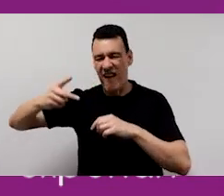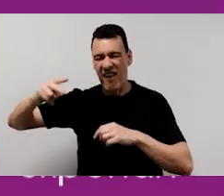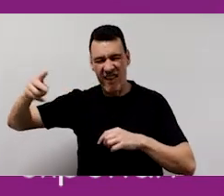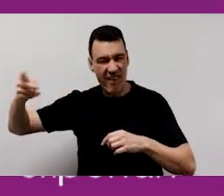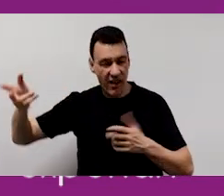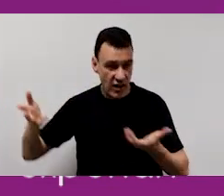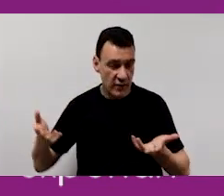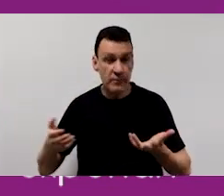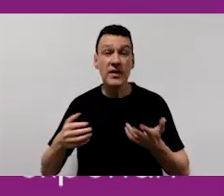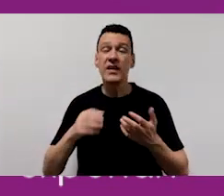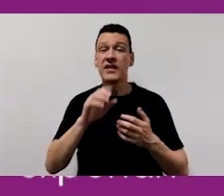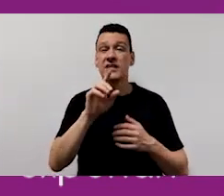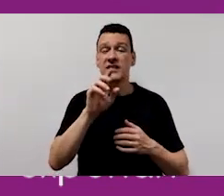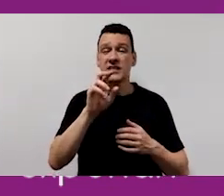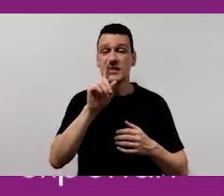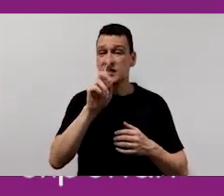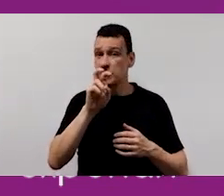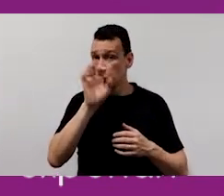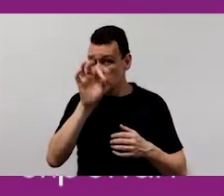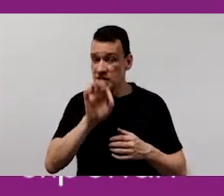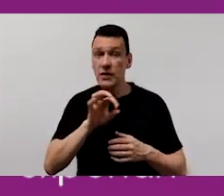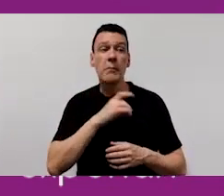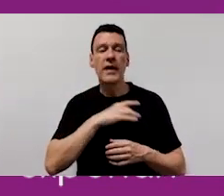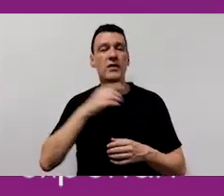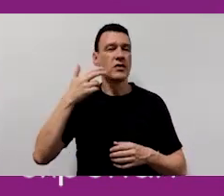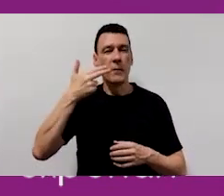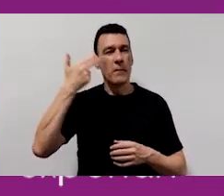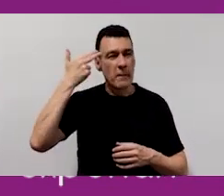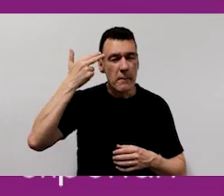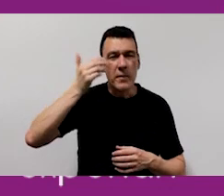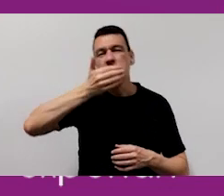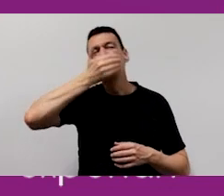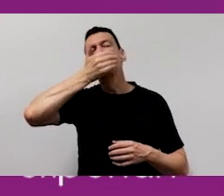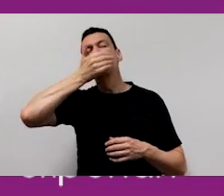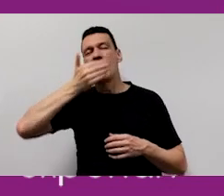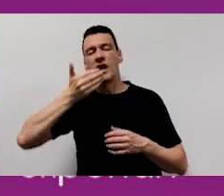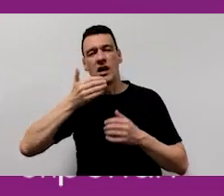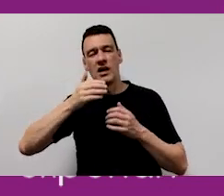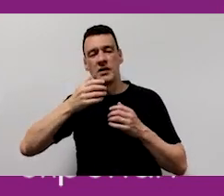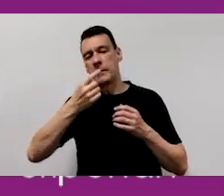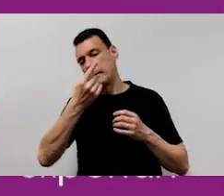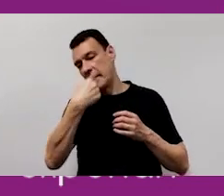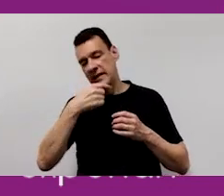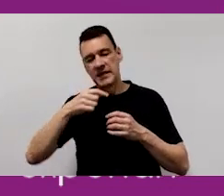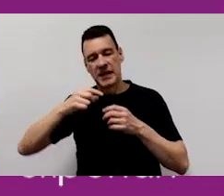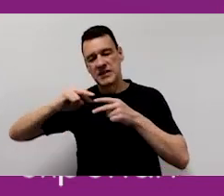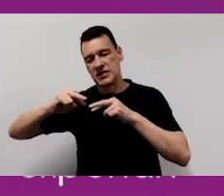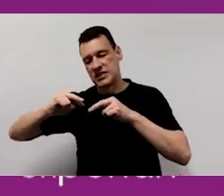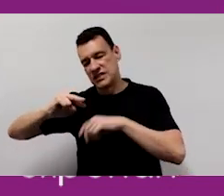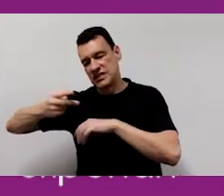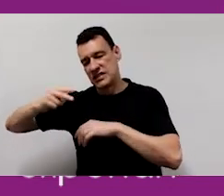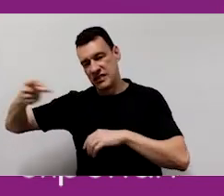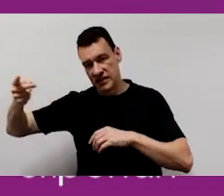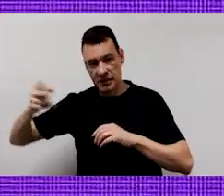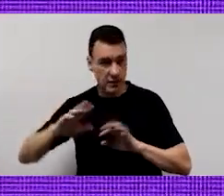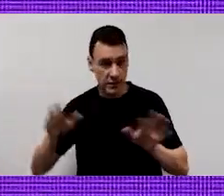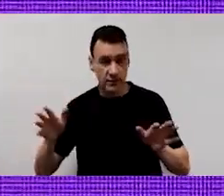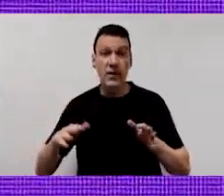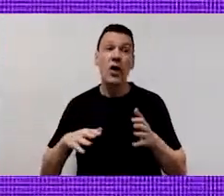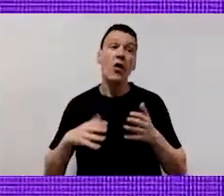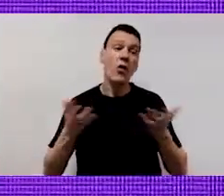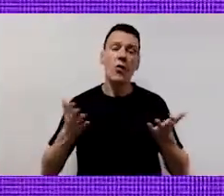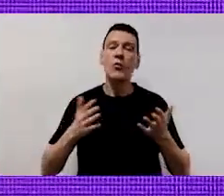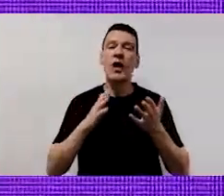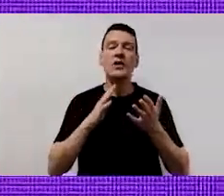transferência. Então, sequestros, relâmpagos e coisas correlatas. e outra ser vítima de golpe ou fraude via